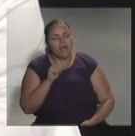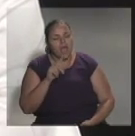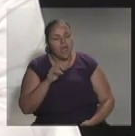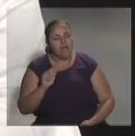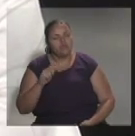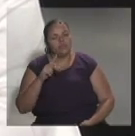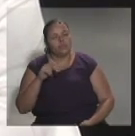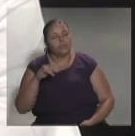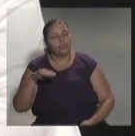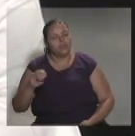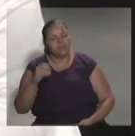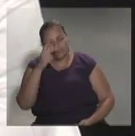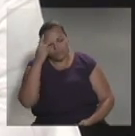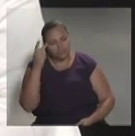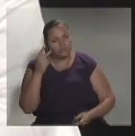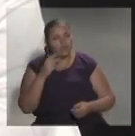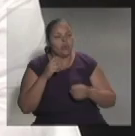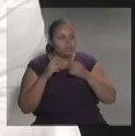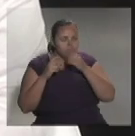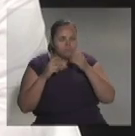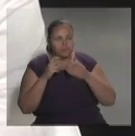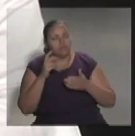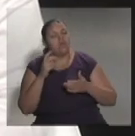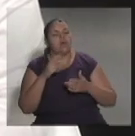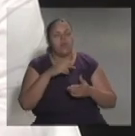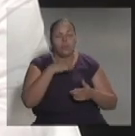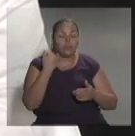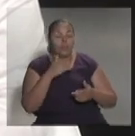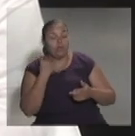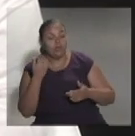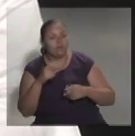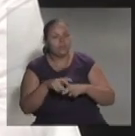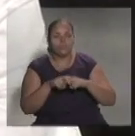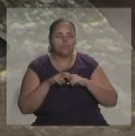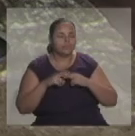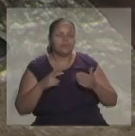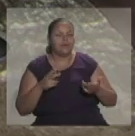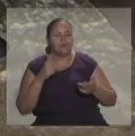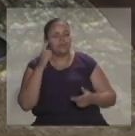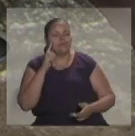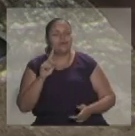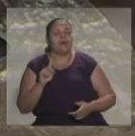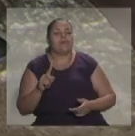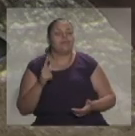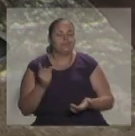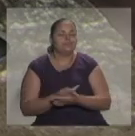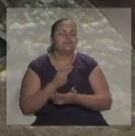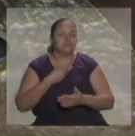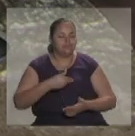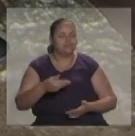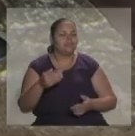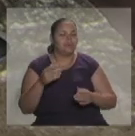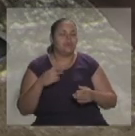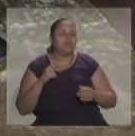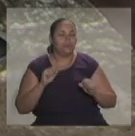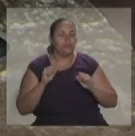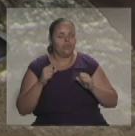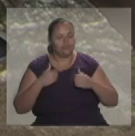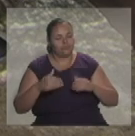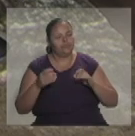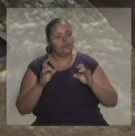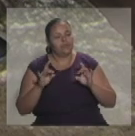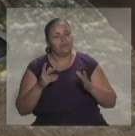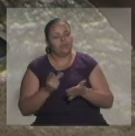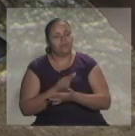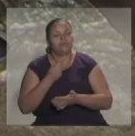na verdade algumas pessoas estão chegando a óbito, porque não têm noção das consequências do que aquilo pode provocar